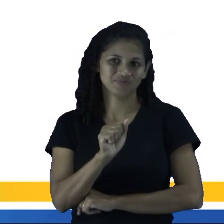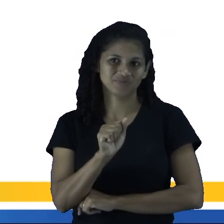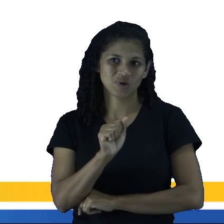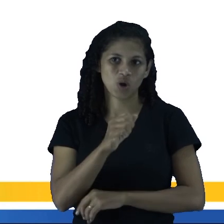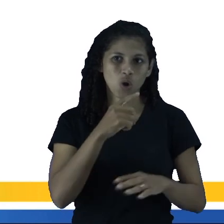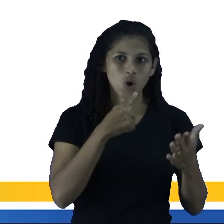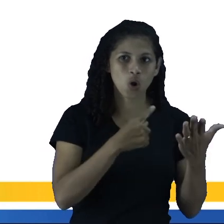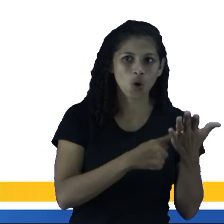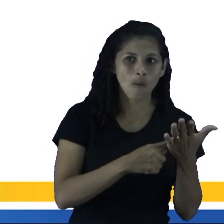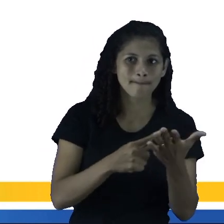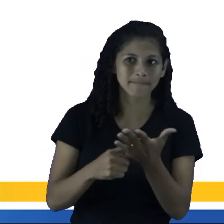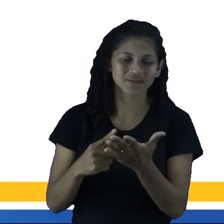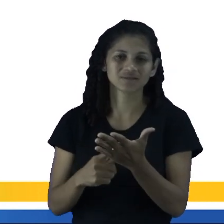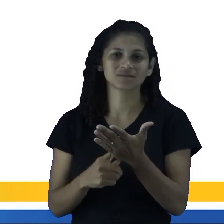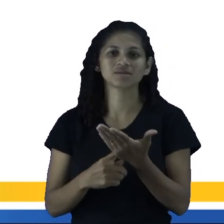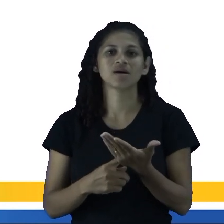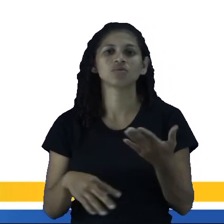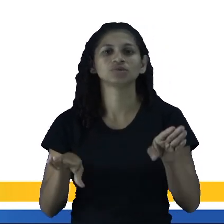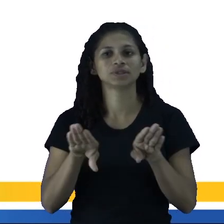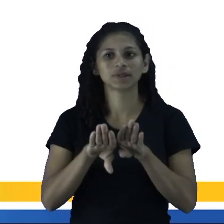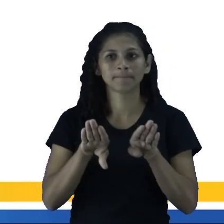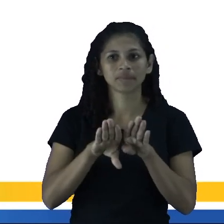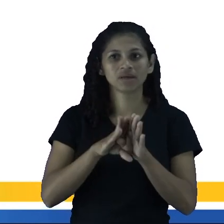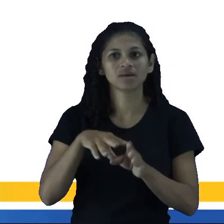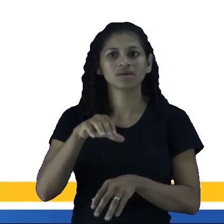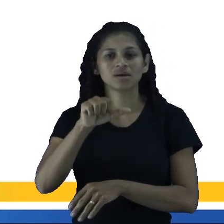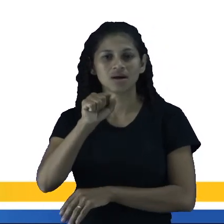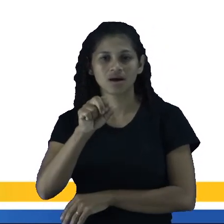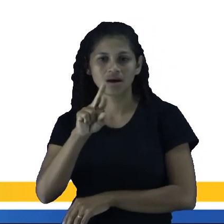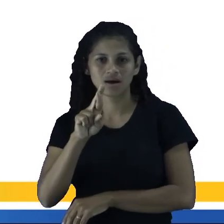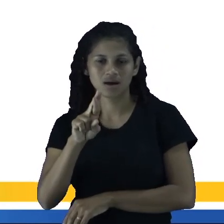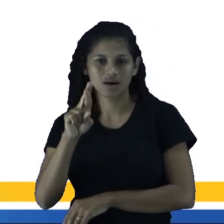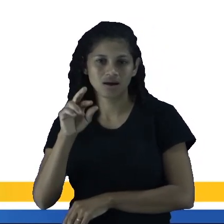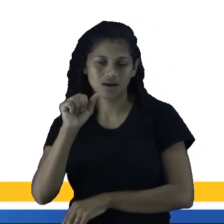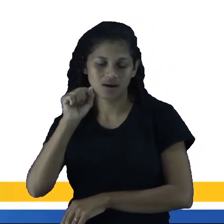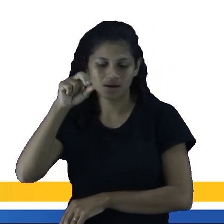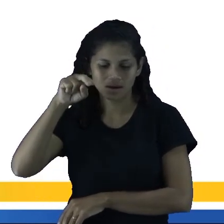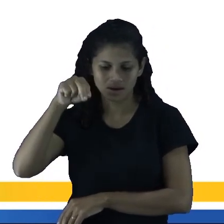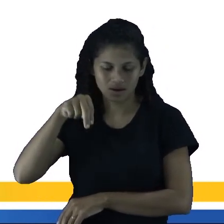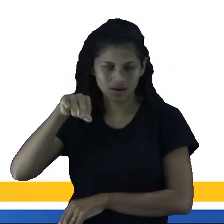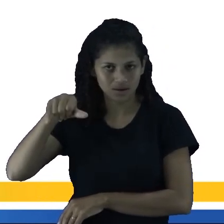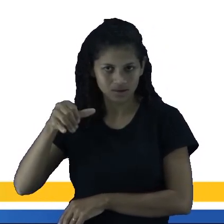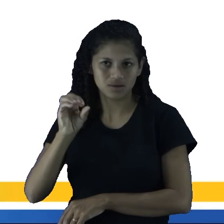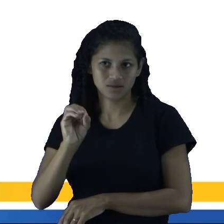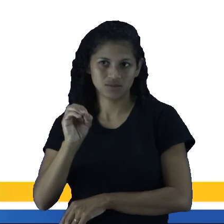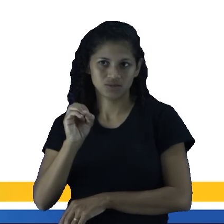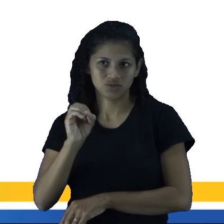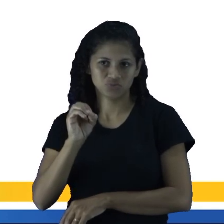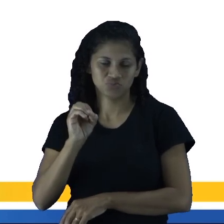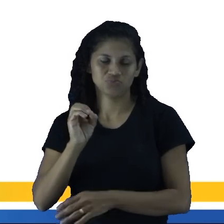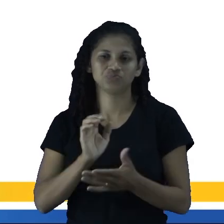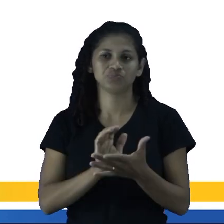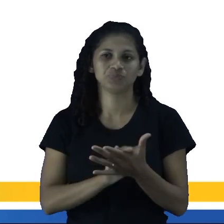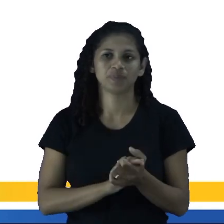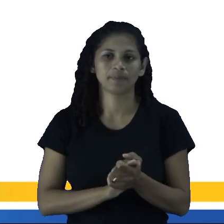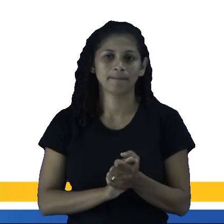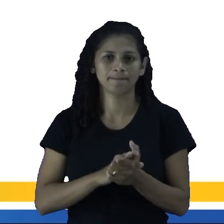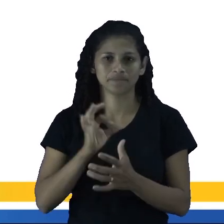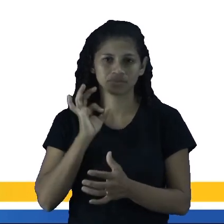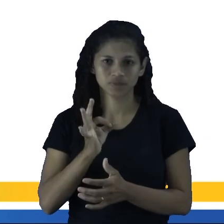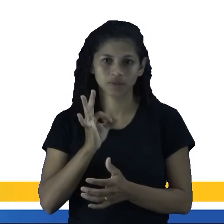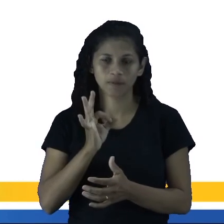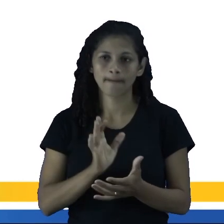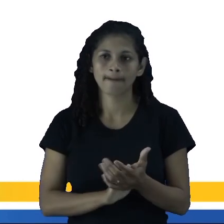pessoal? Então, o que você tem que analisar aqui? Verificar direitinho a interpretação dessas questões,